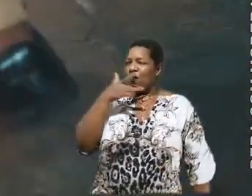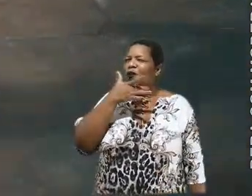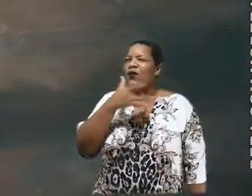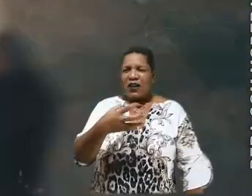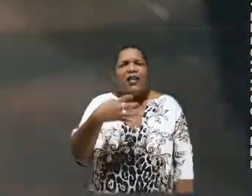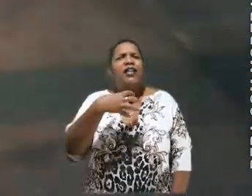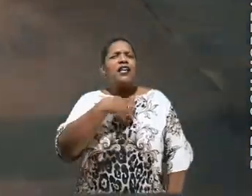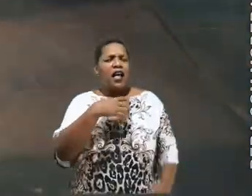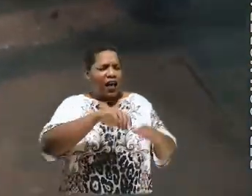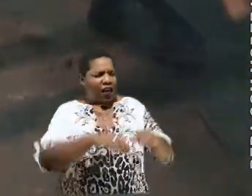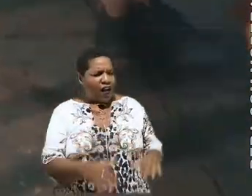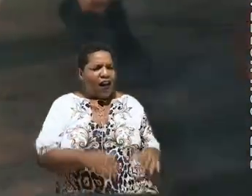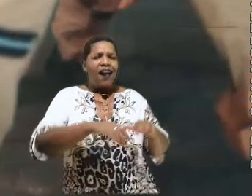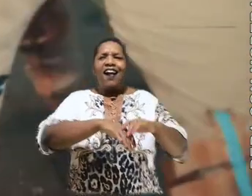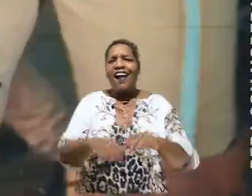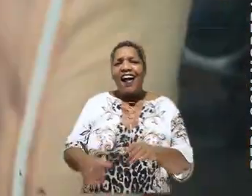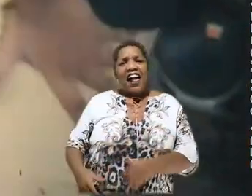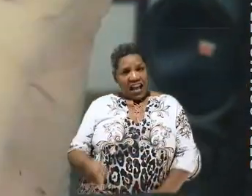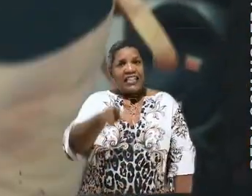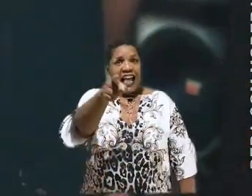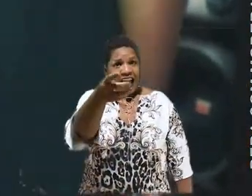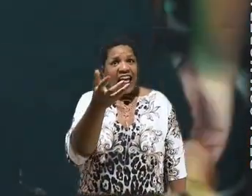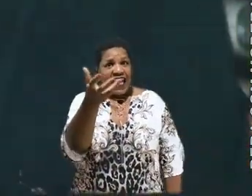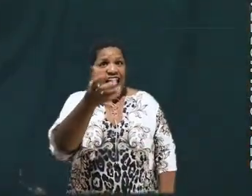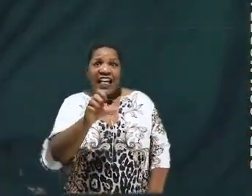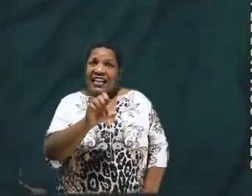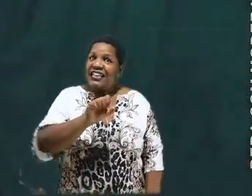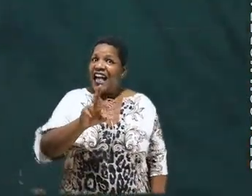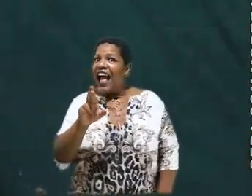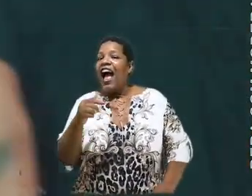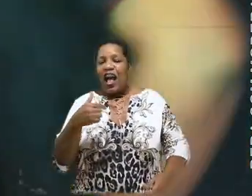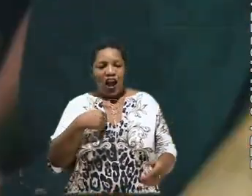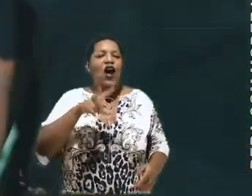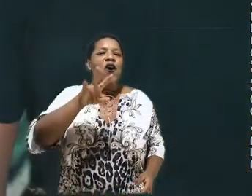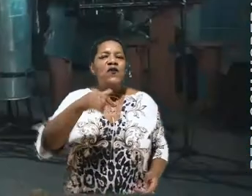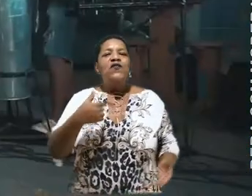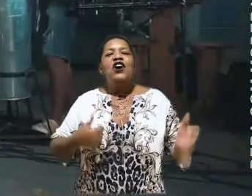E aí E aí